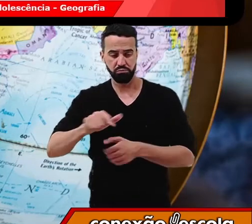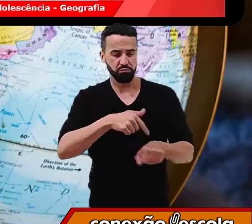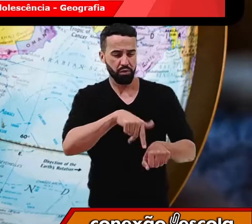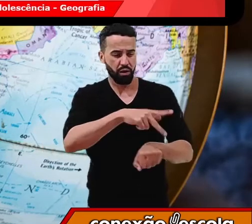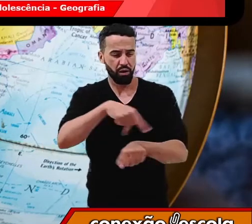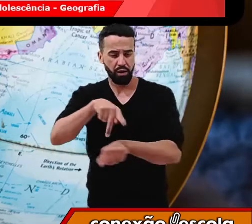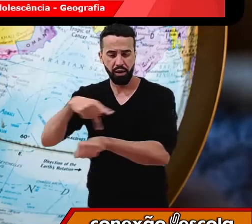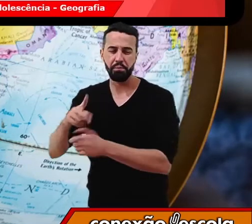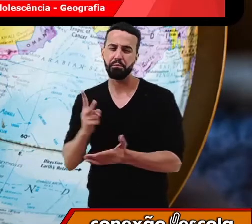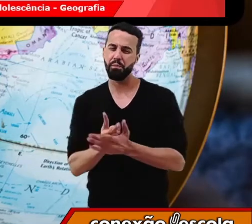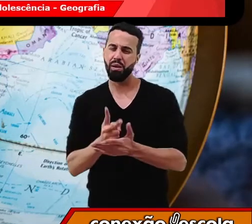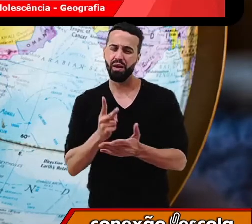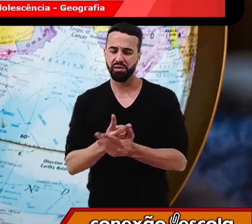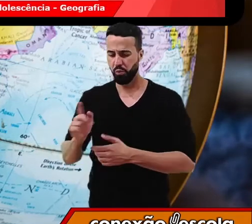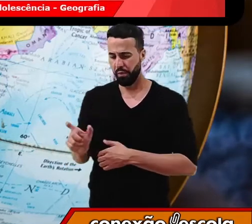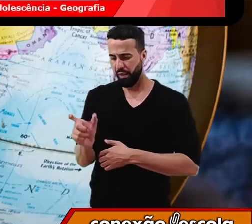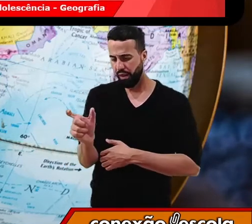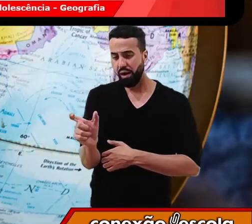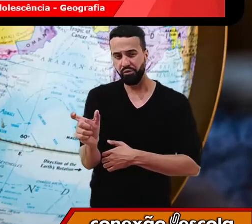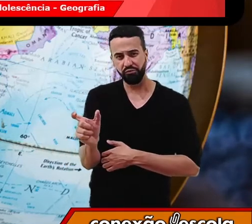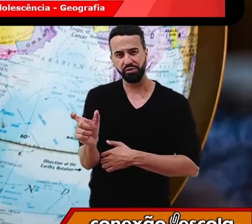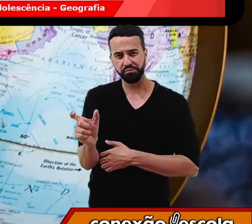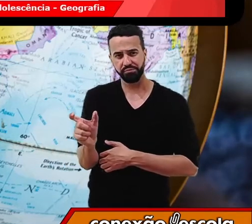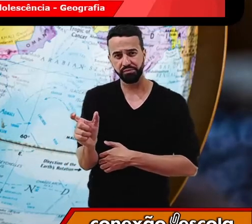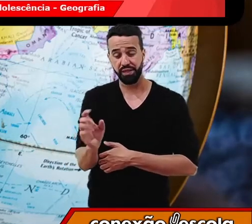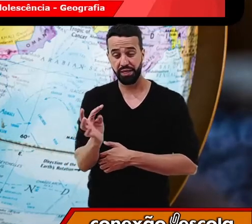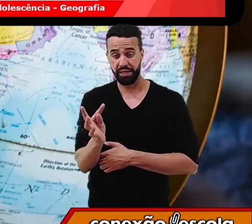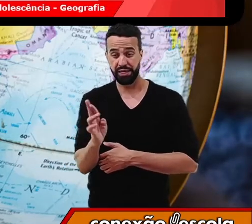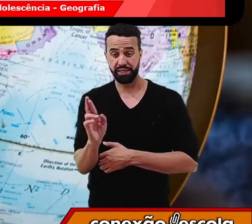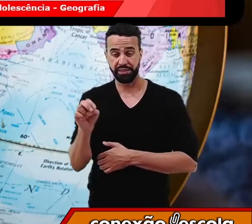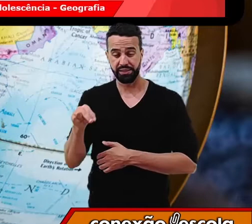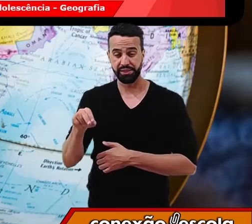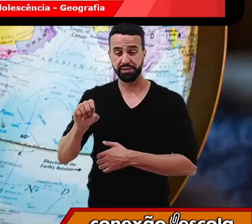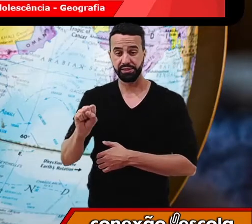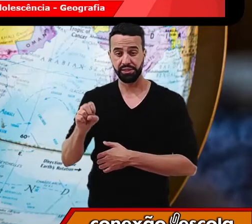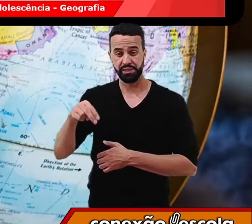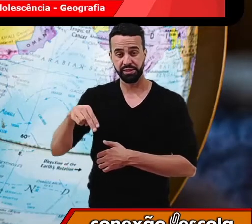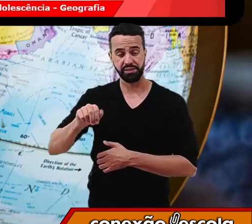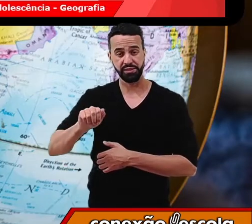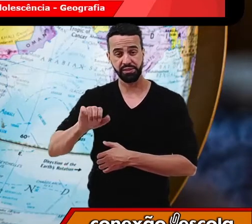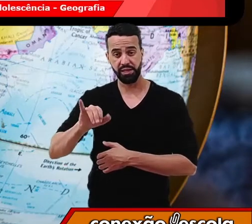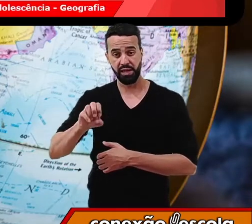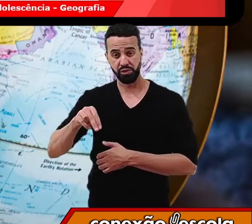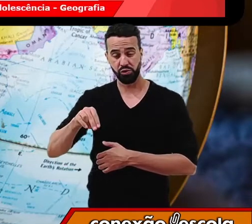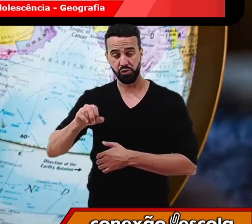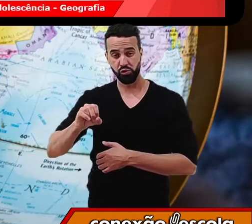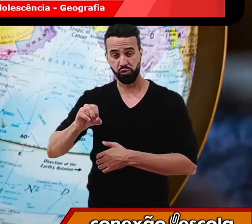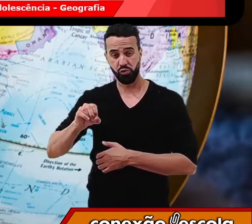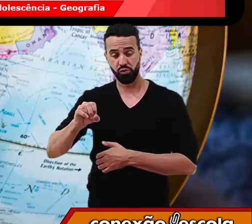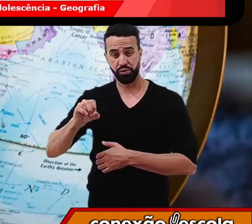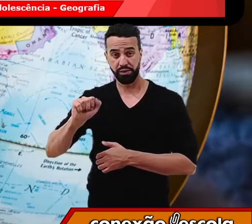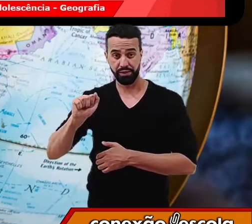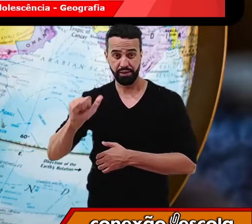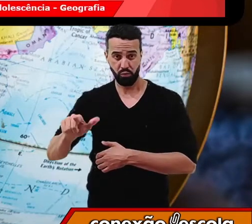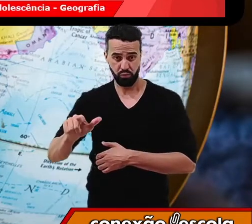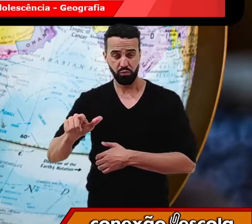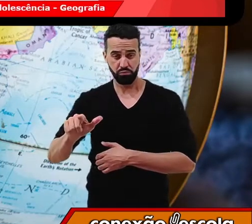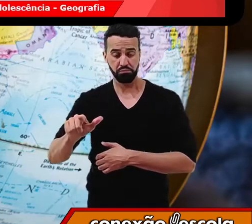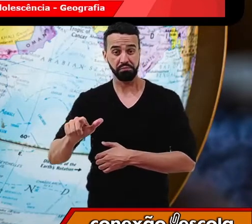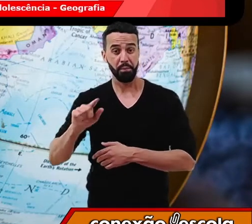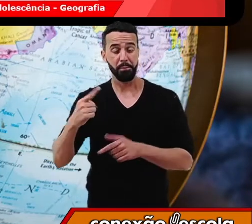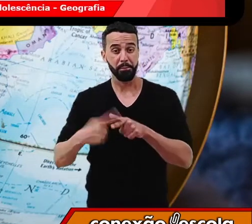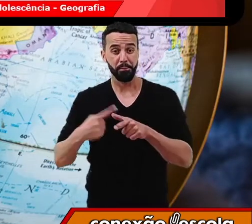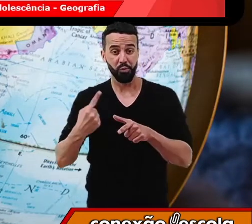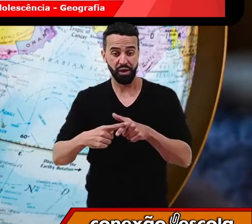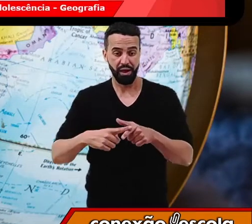de termologia. Prefiro usar a termologia transnacional, que dá a ideia de uma indústria que